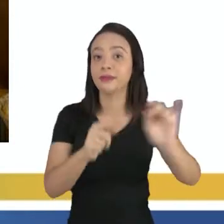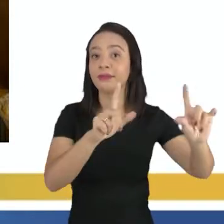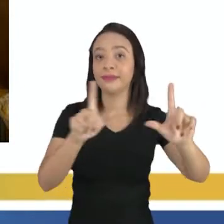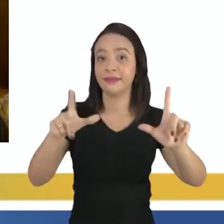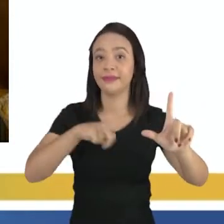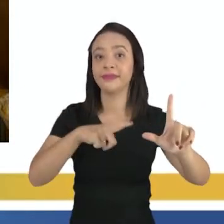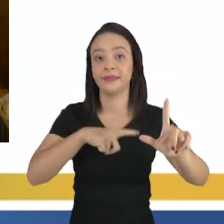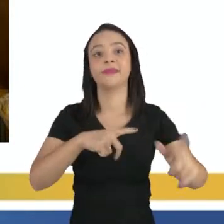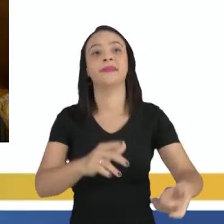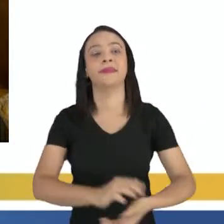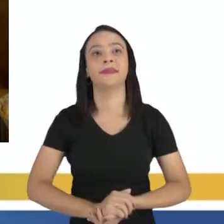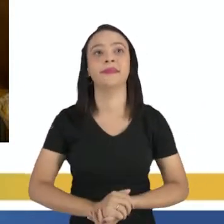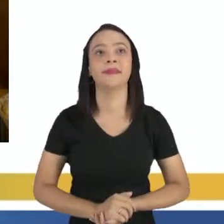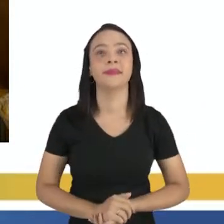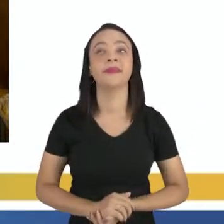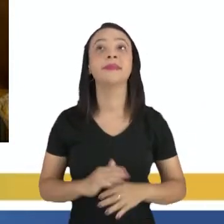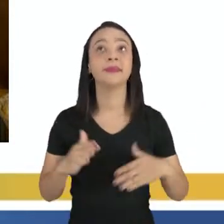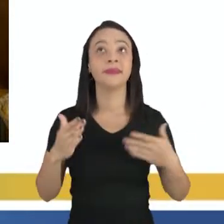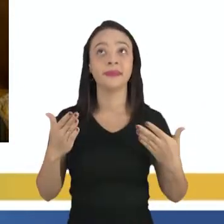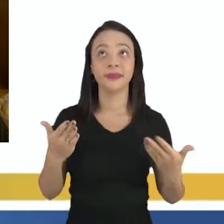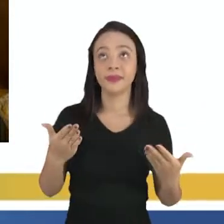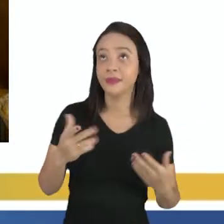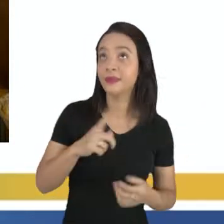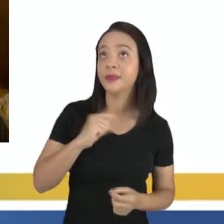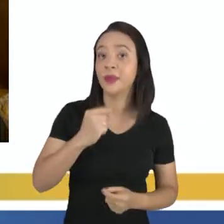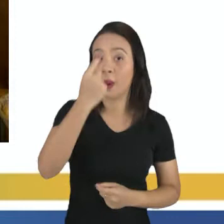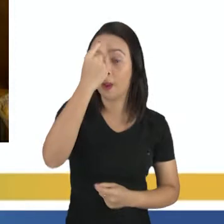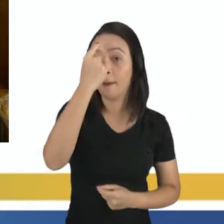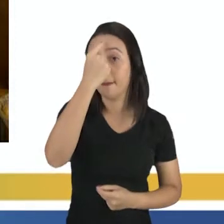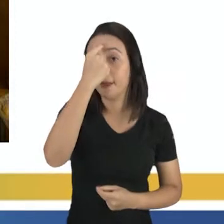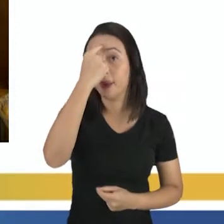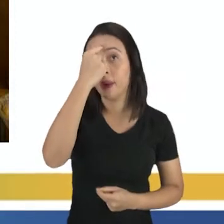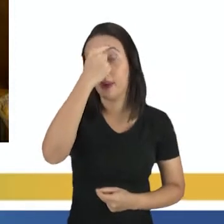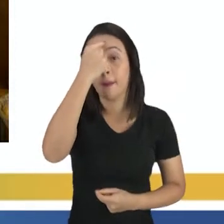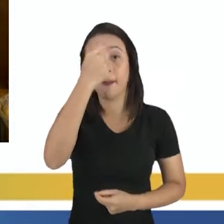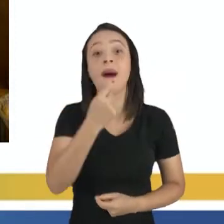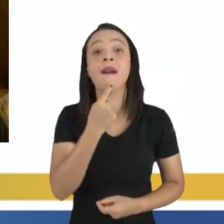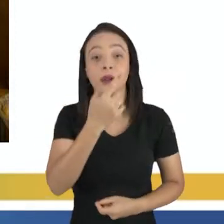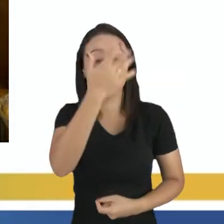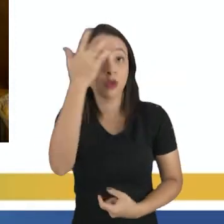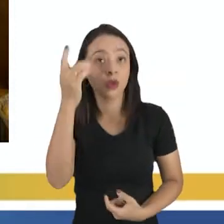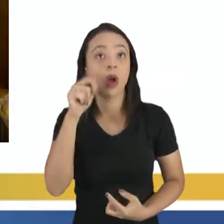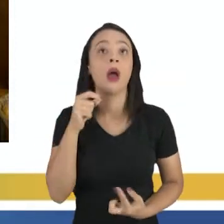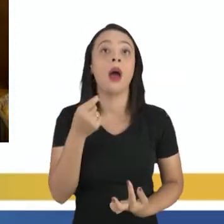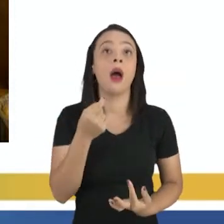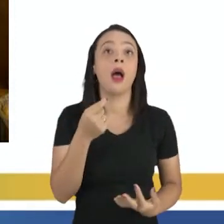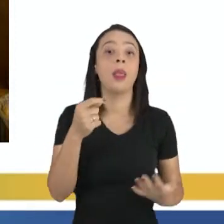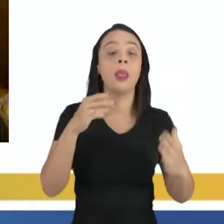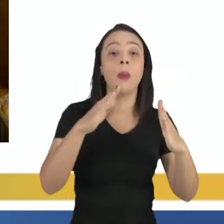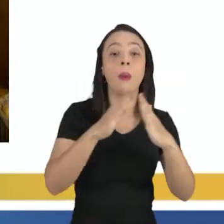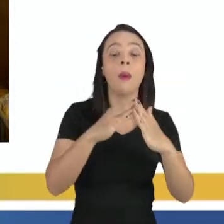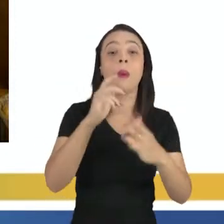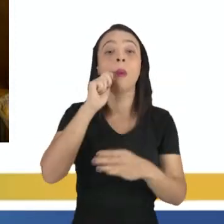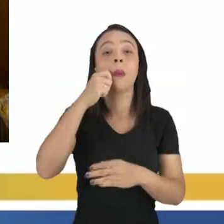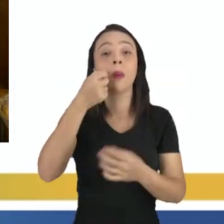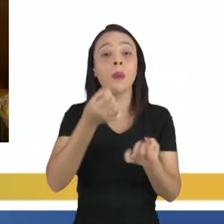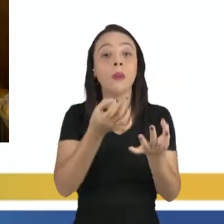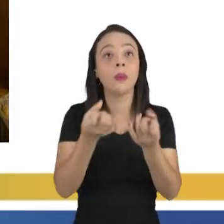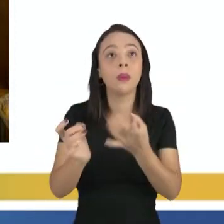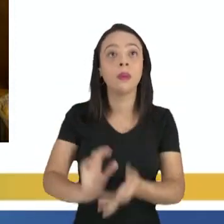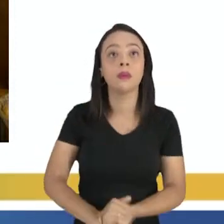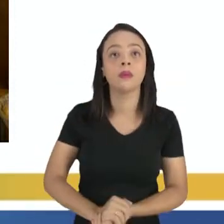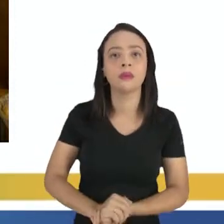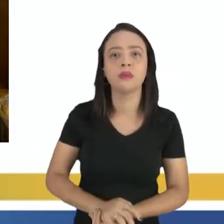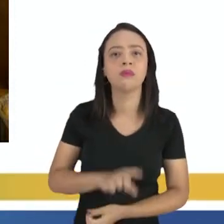vocês. Bom, aí a gente tem uma pessoa numa padaria, né? O que você diria? What would you say? O que você diria